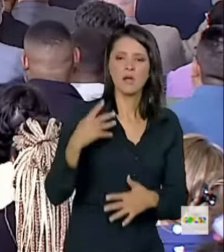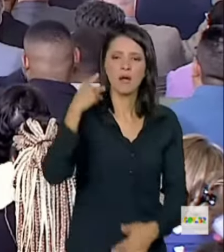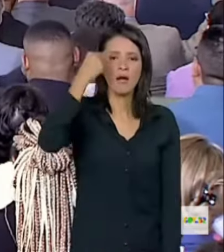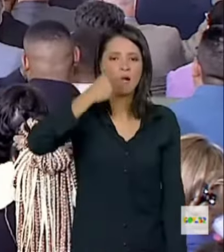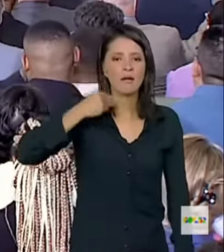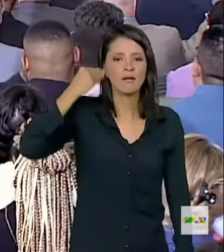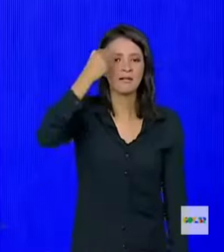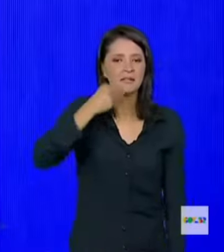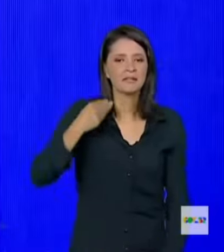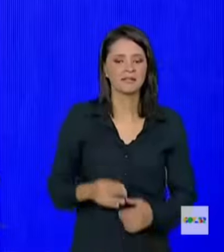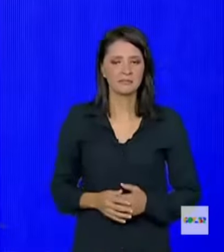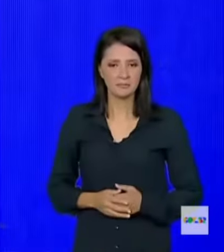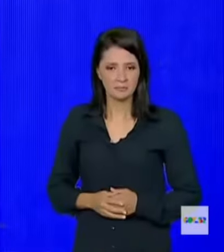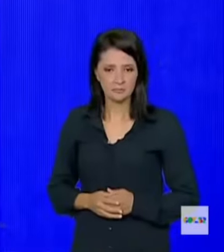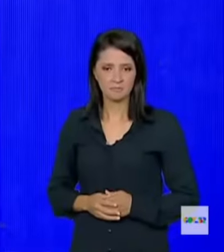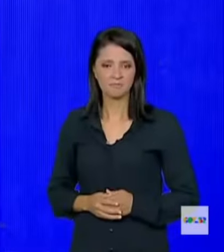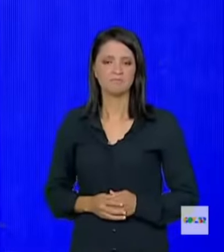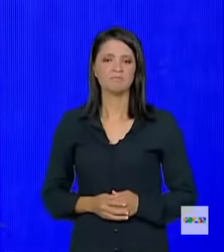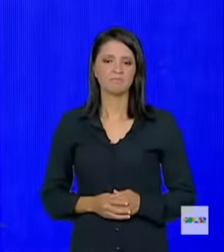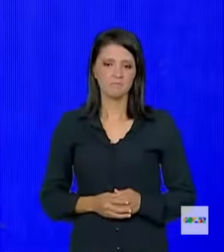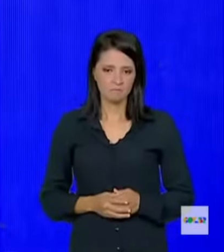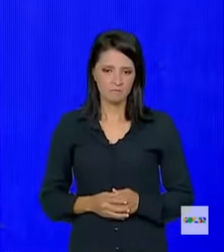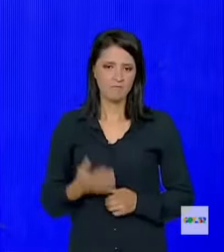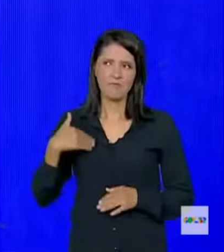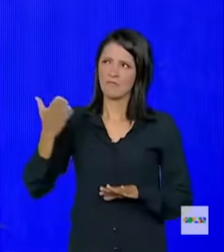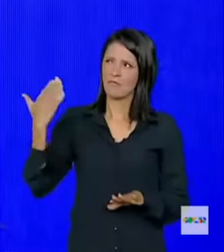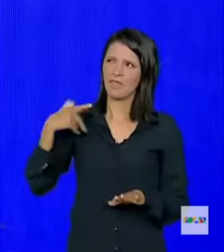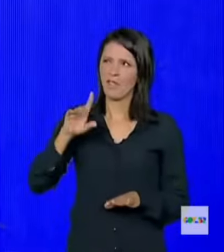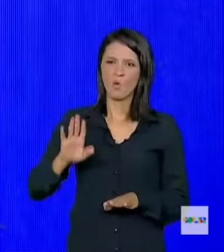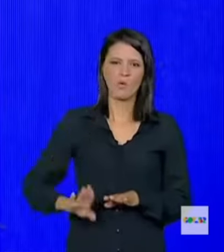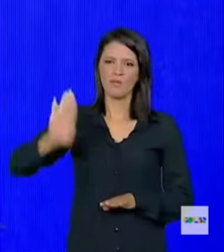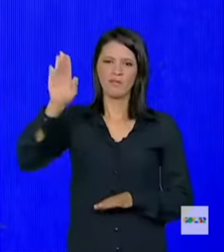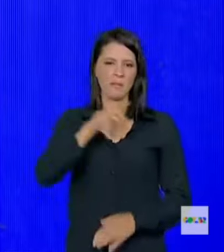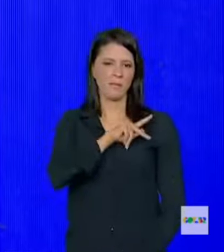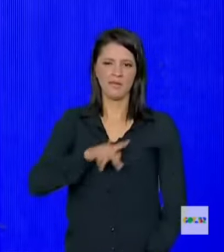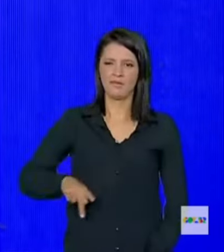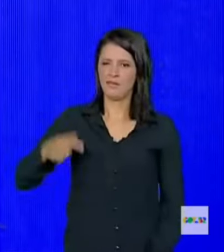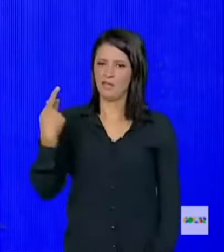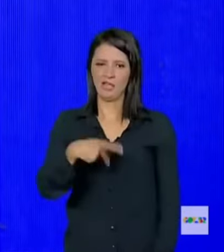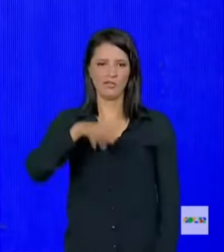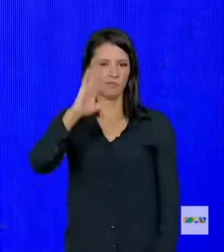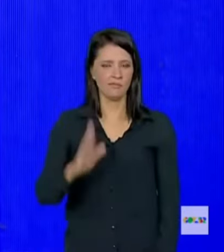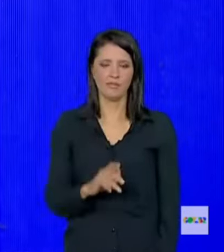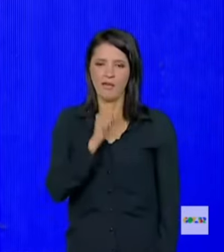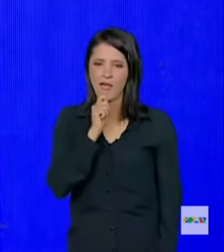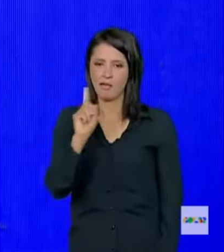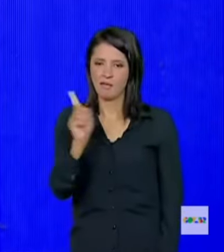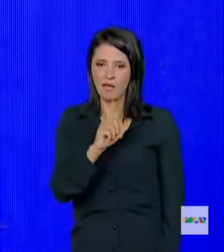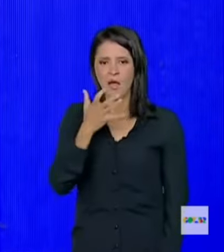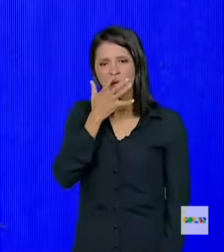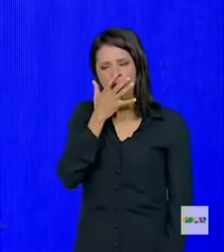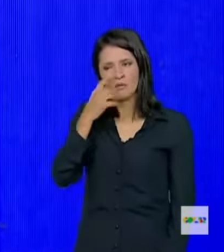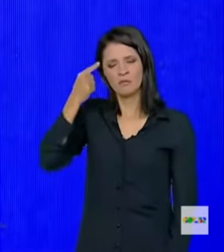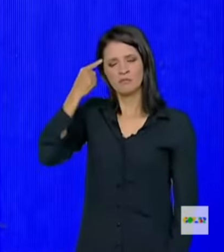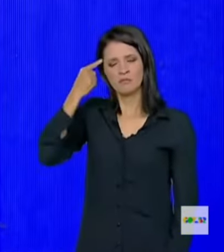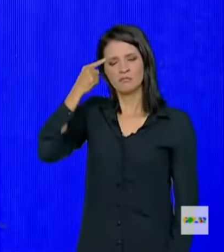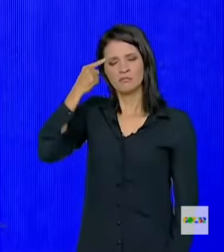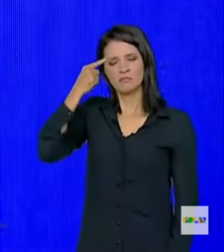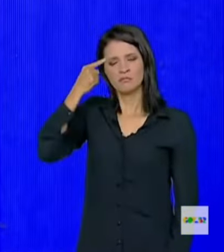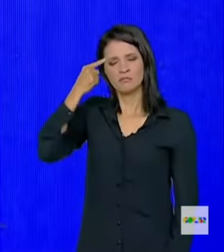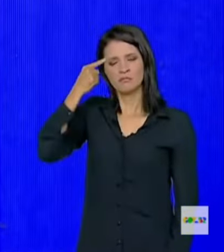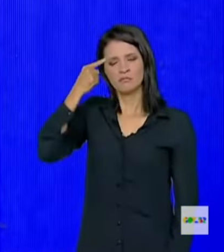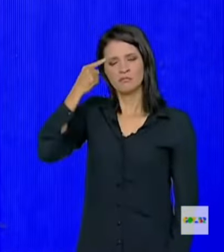experiência. Durante o processo, eu não era nem candidato a presidente da República ainda, mas eu fiquei com aquilo na cabeça de